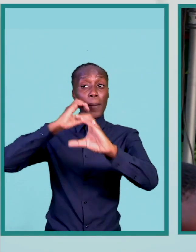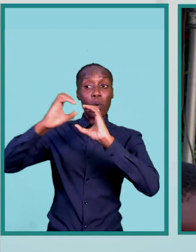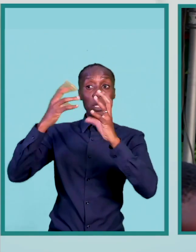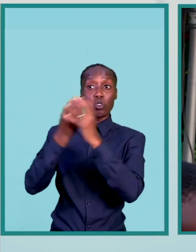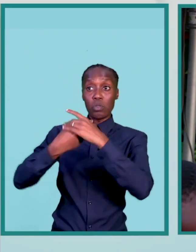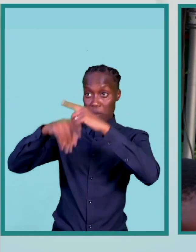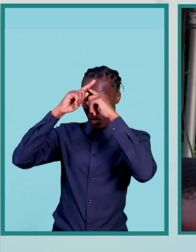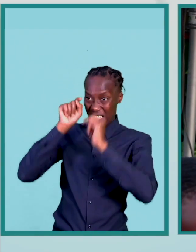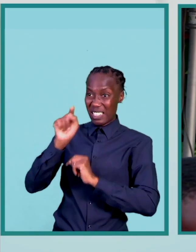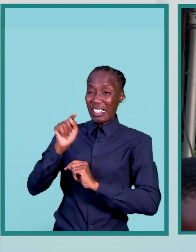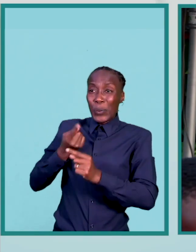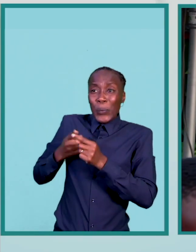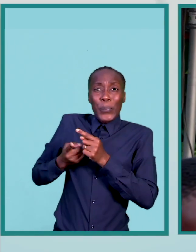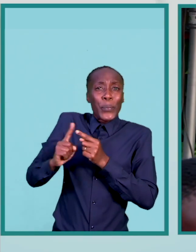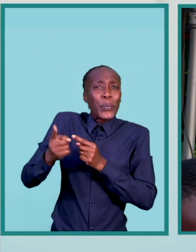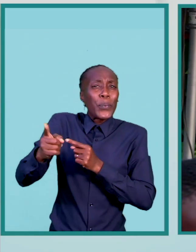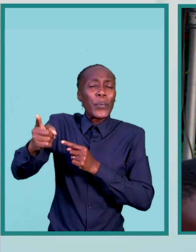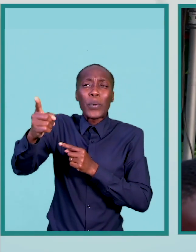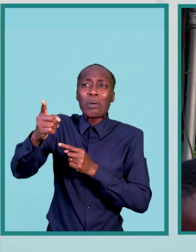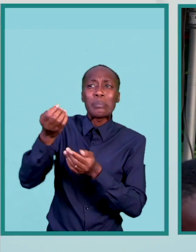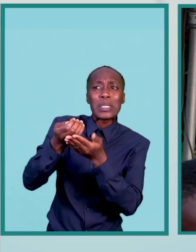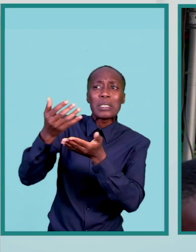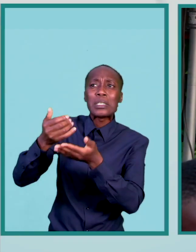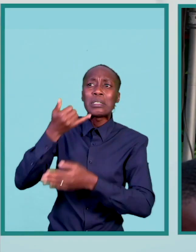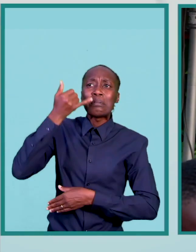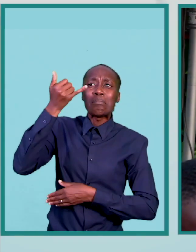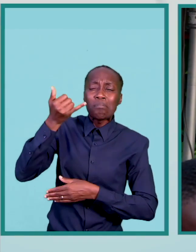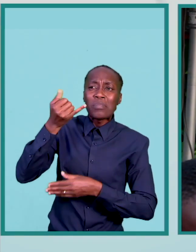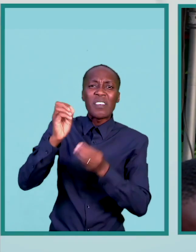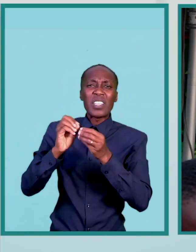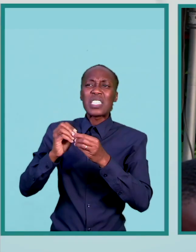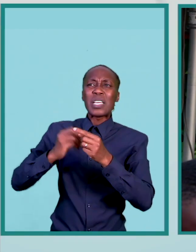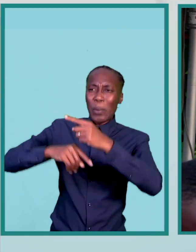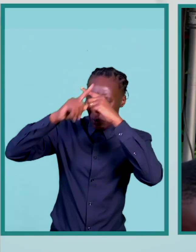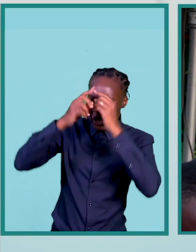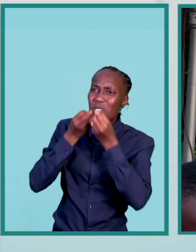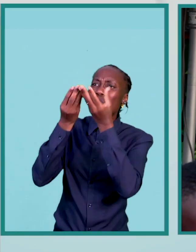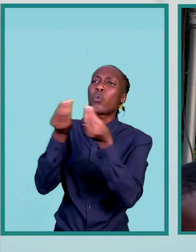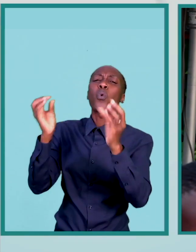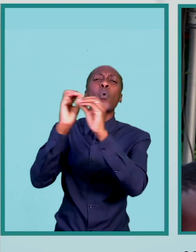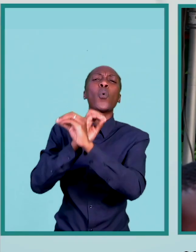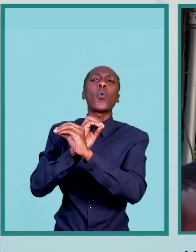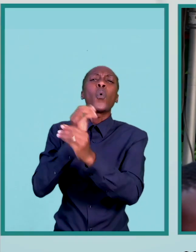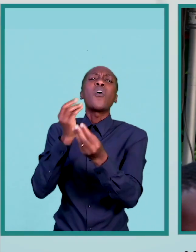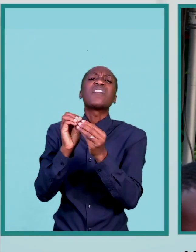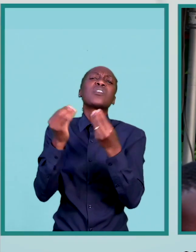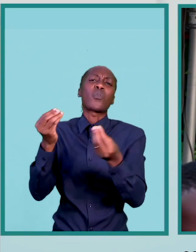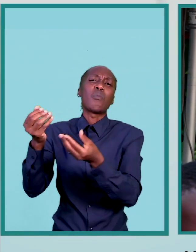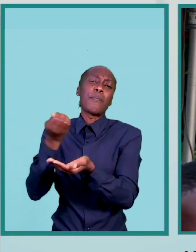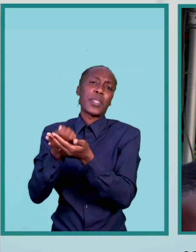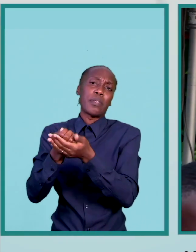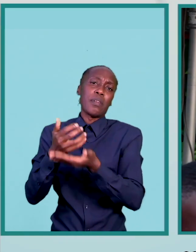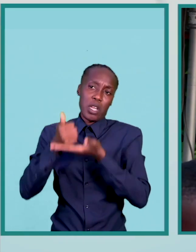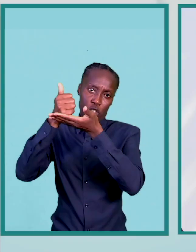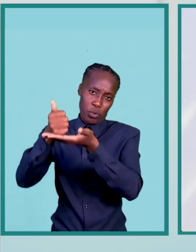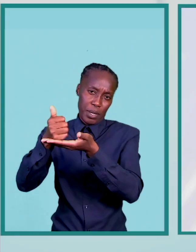com a polícia, se estiver num sítio distante, não tem como para pedir, falar para a polícia ou para o professor, como há de fazer essa pessoa para